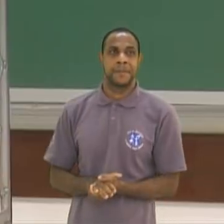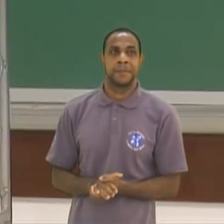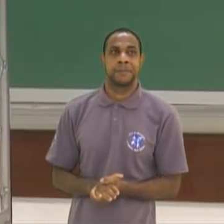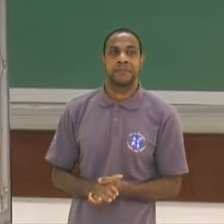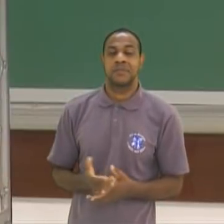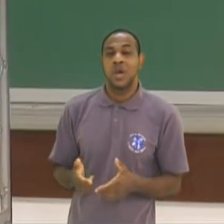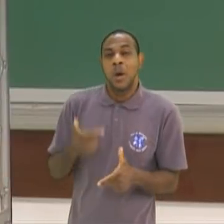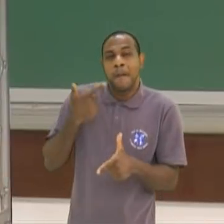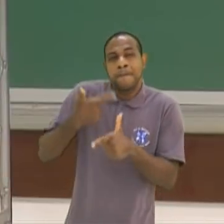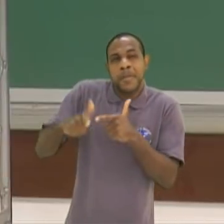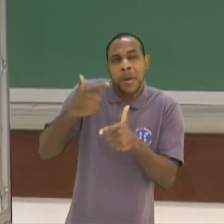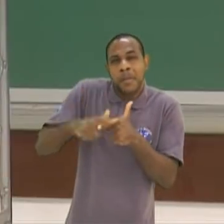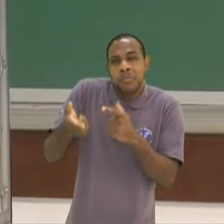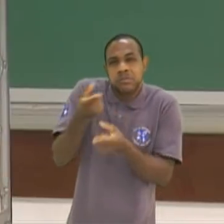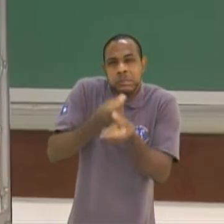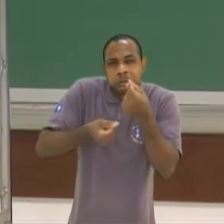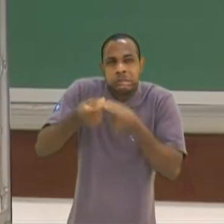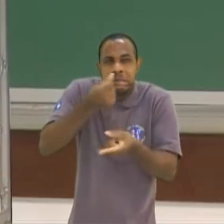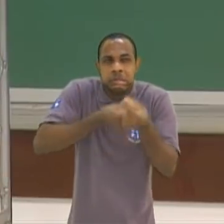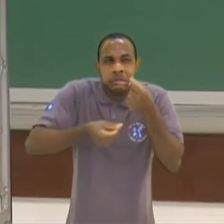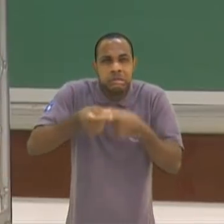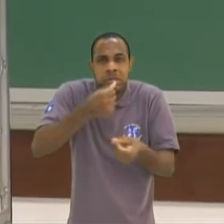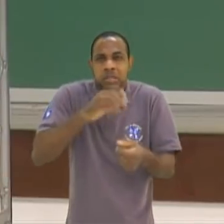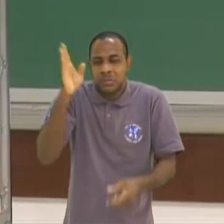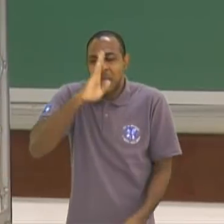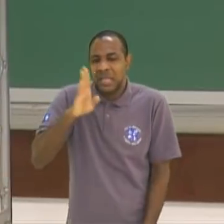crise econômica pela qual o Brasil